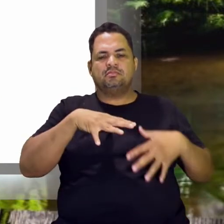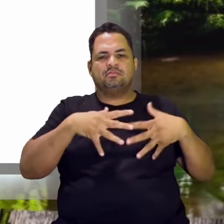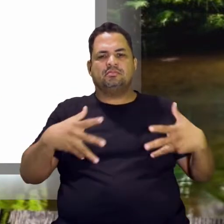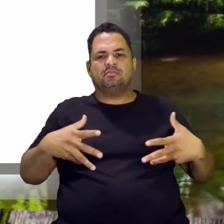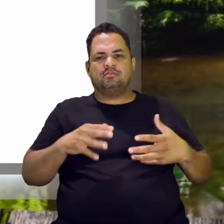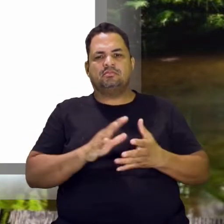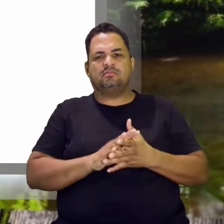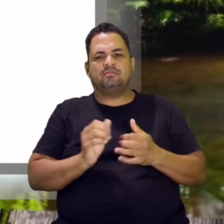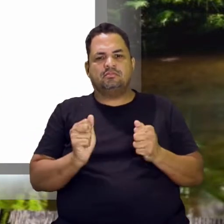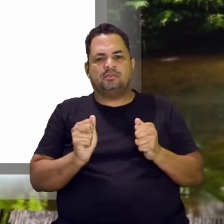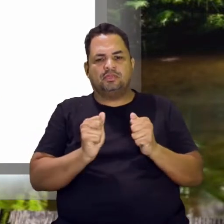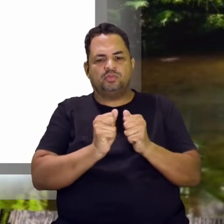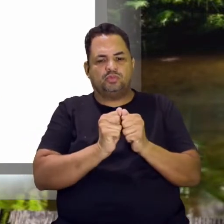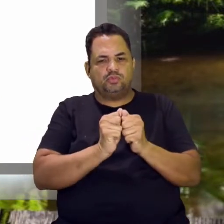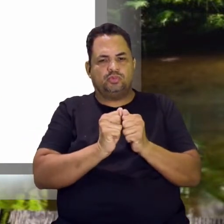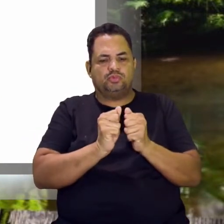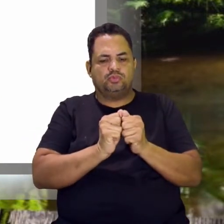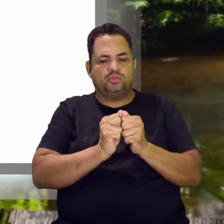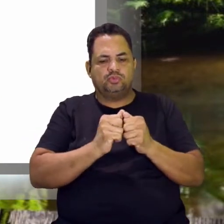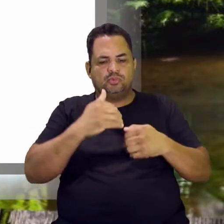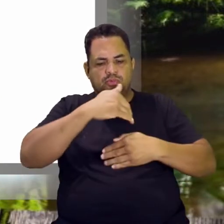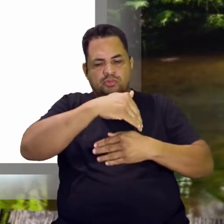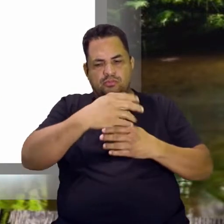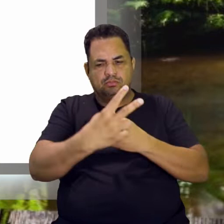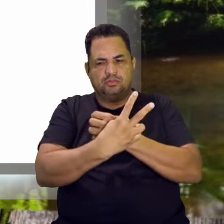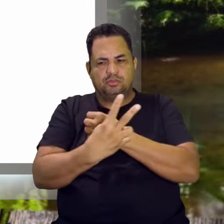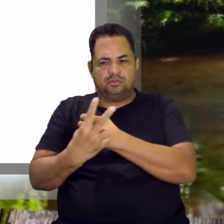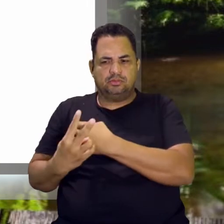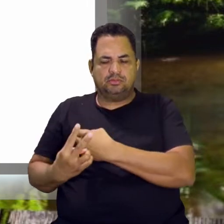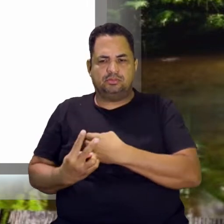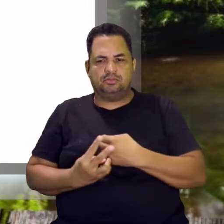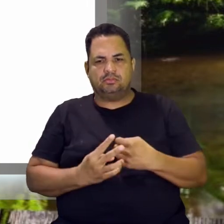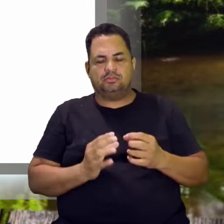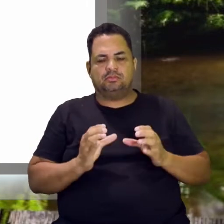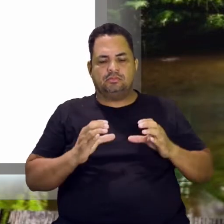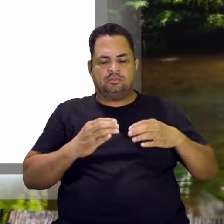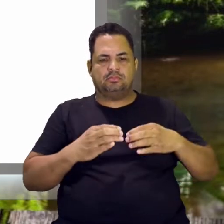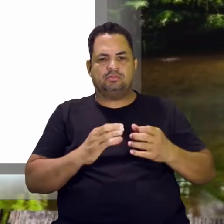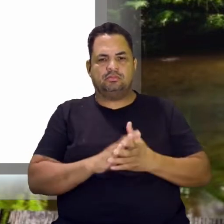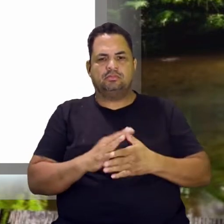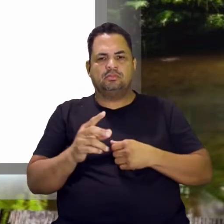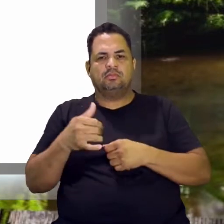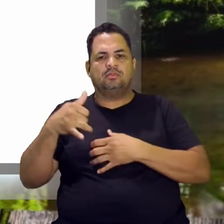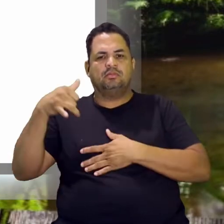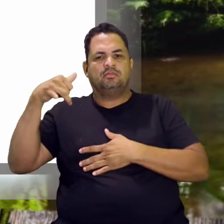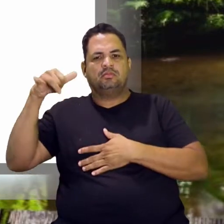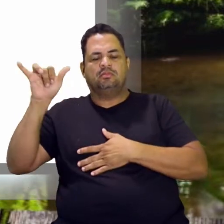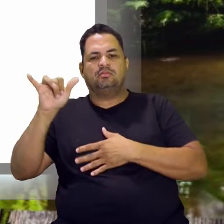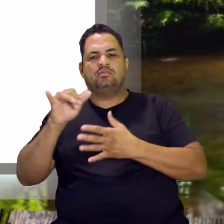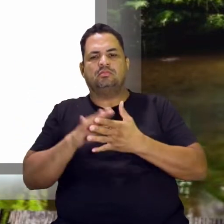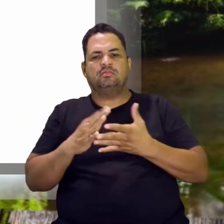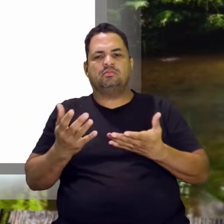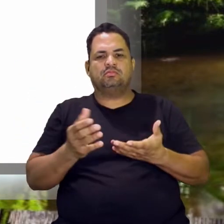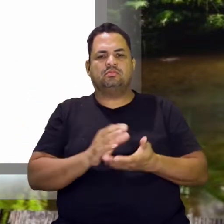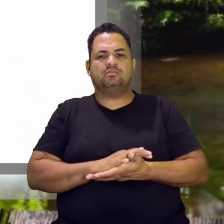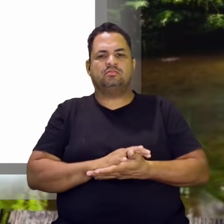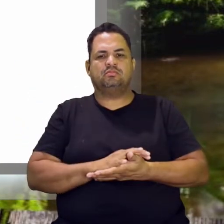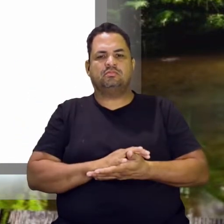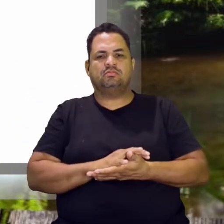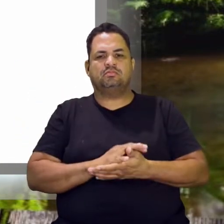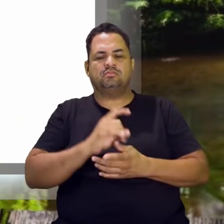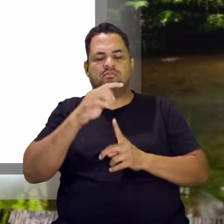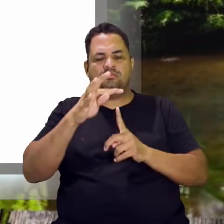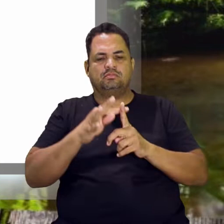estar abrigados, né? Juntos ali, tá? Para poder também evitar essas